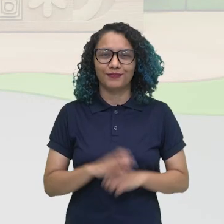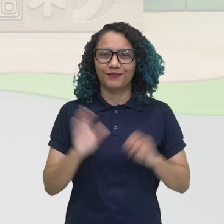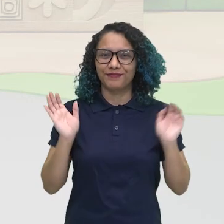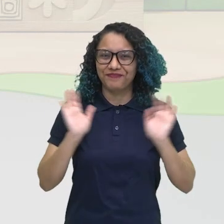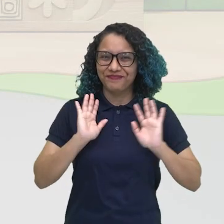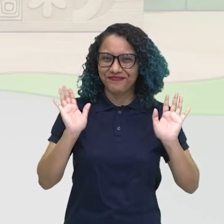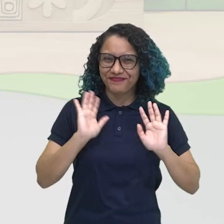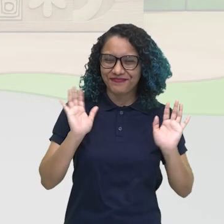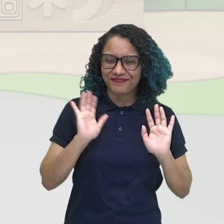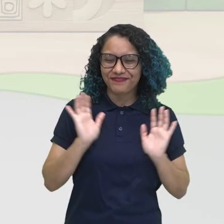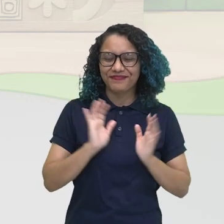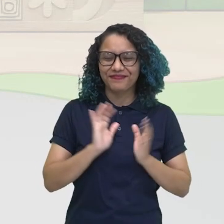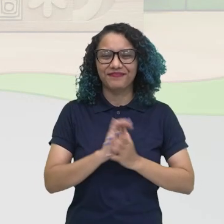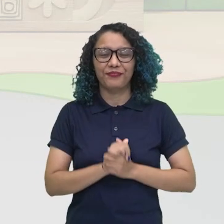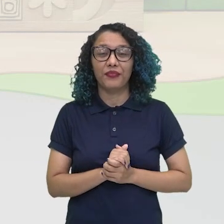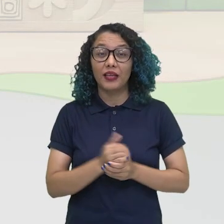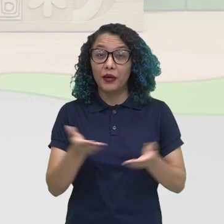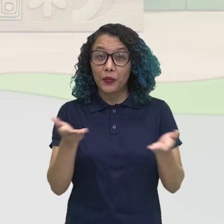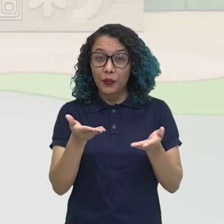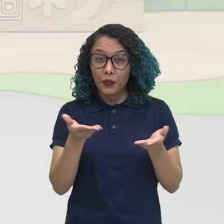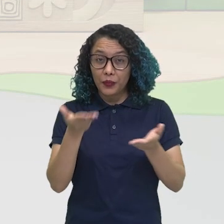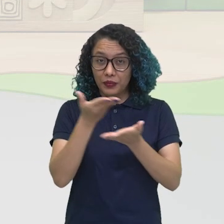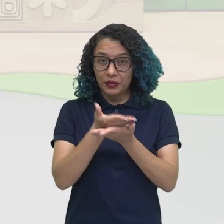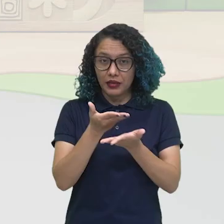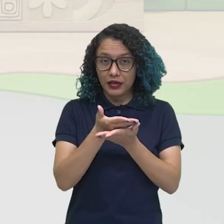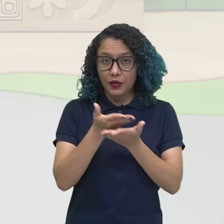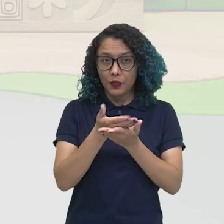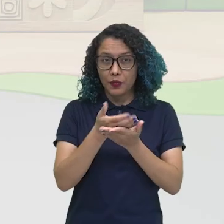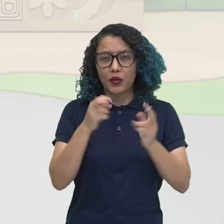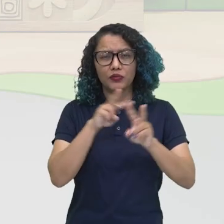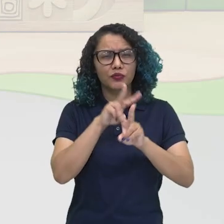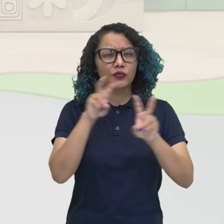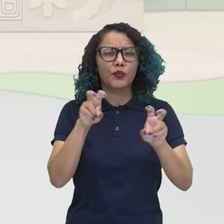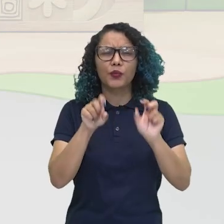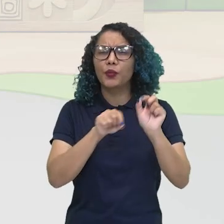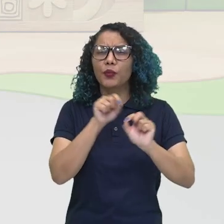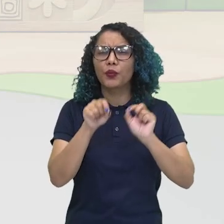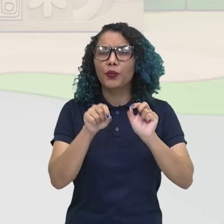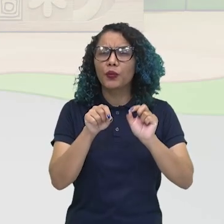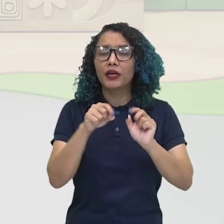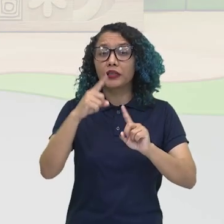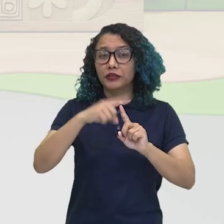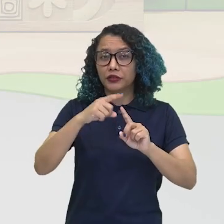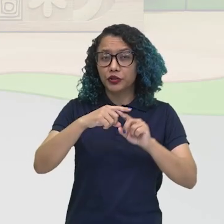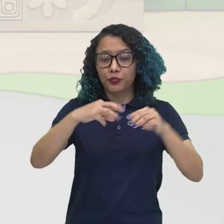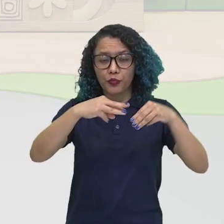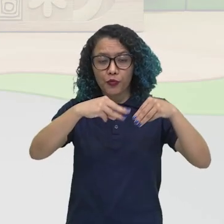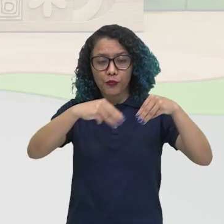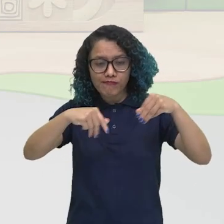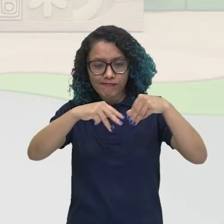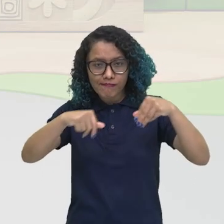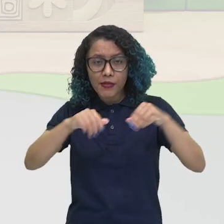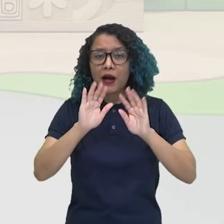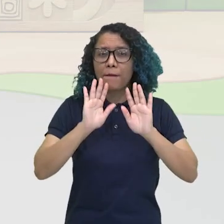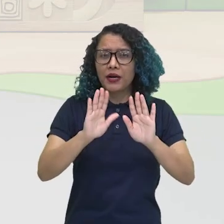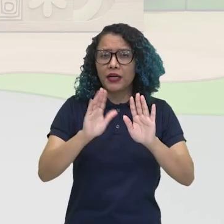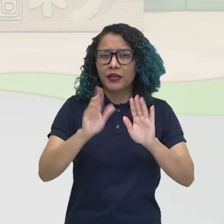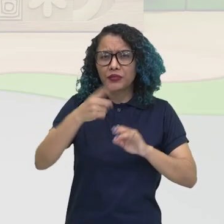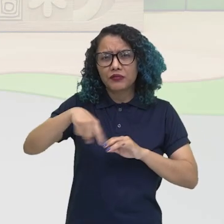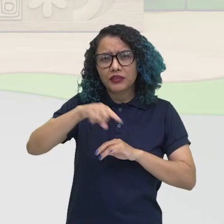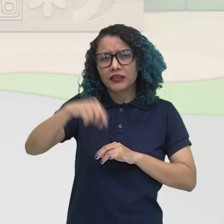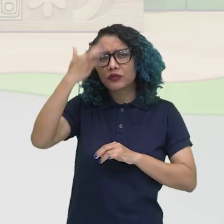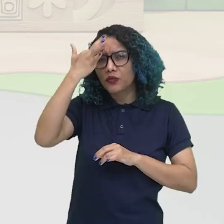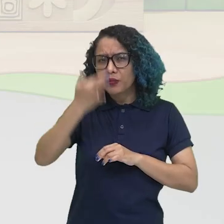Olá, queridos alunos! Hoje a nossa aula vai falar sobre os tipos de minerais. Mas para você